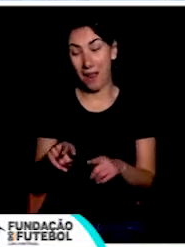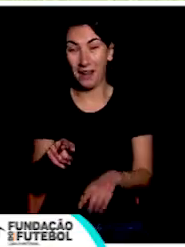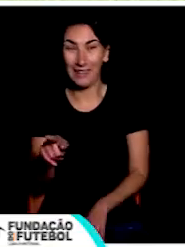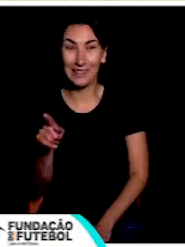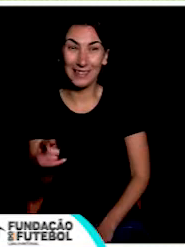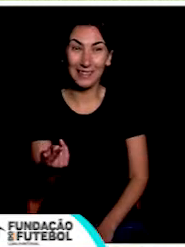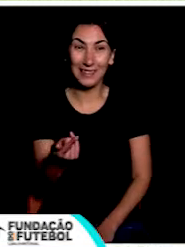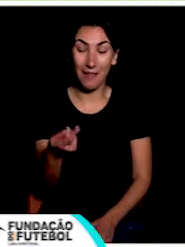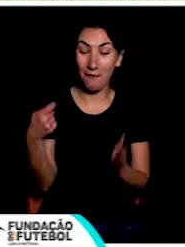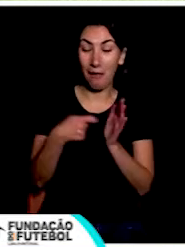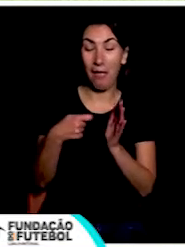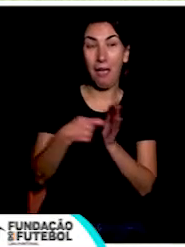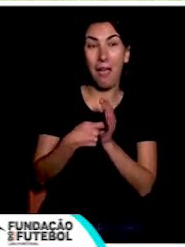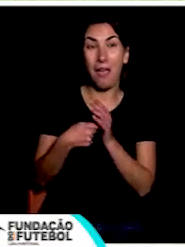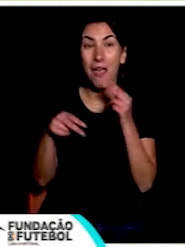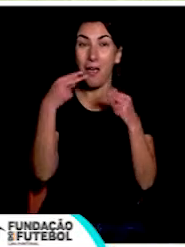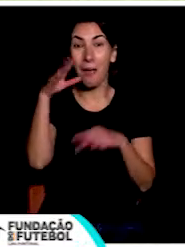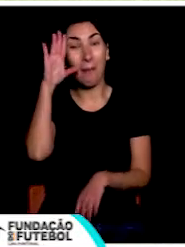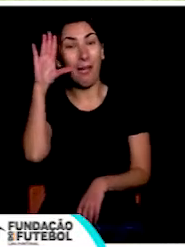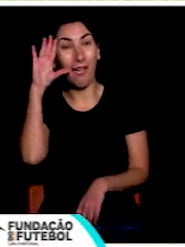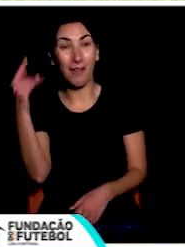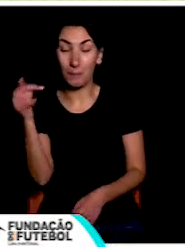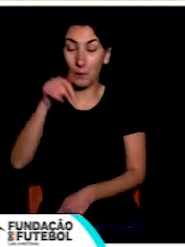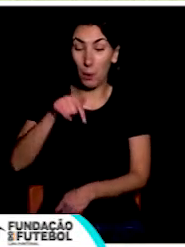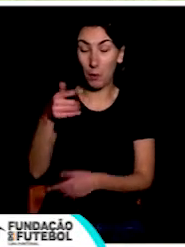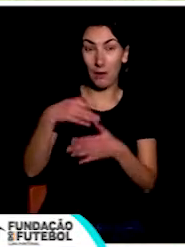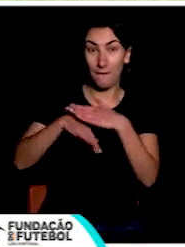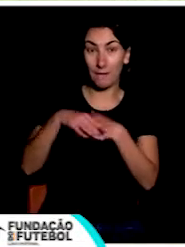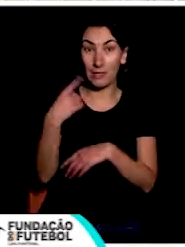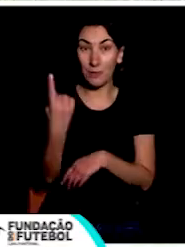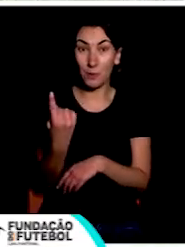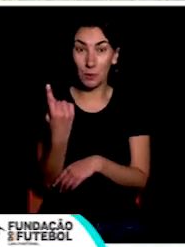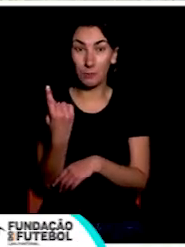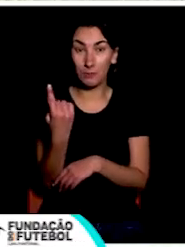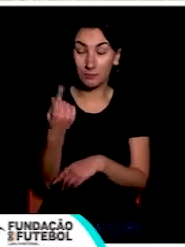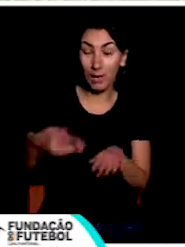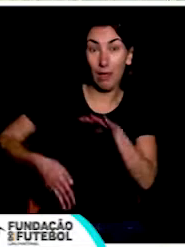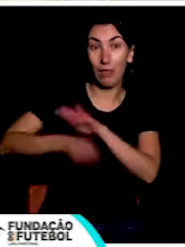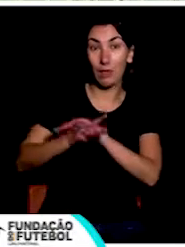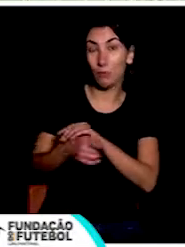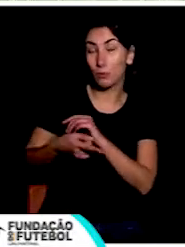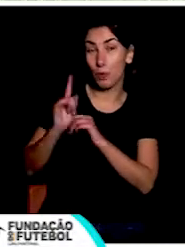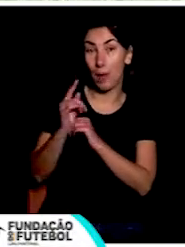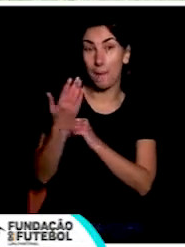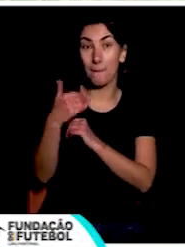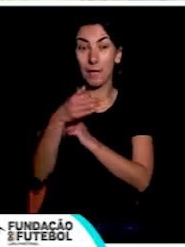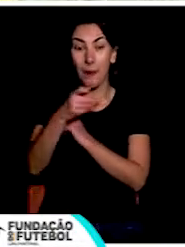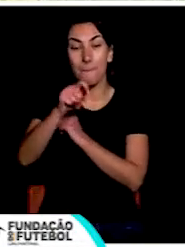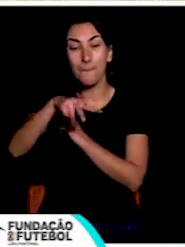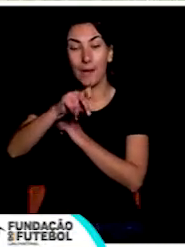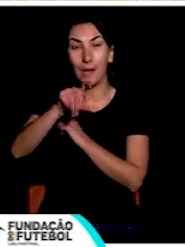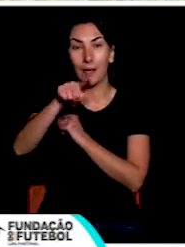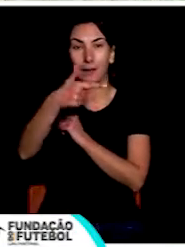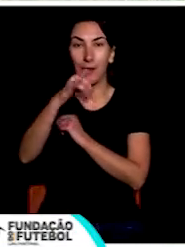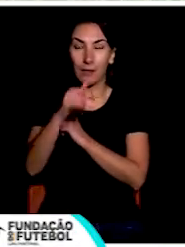Gonçalo. Agora eu estou deitando nele e vai me dar um almoço. Vai-me pagar o almoço. Ainda hoje, por acaso, fizemos uma. Não era livres, mas era